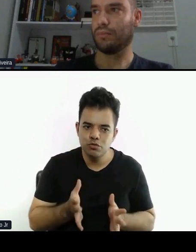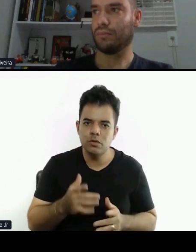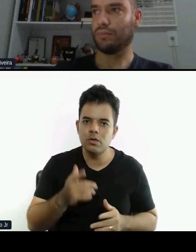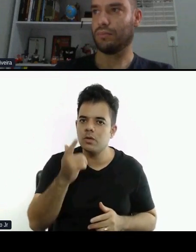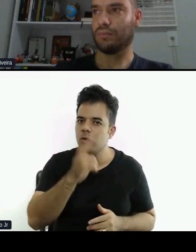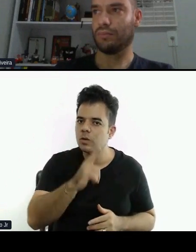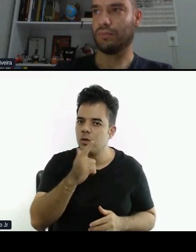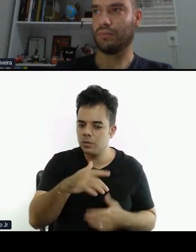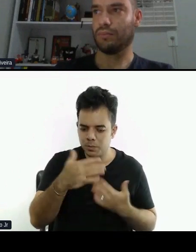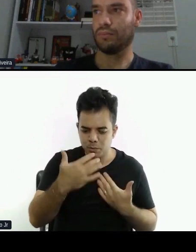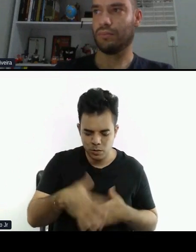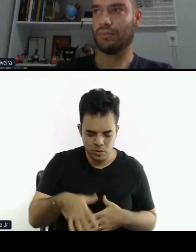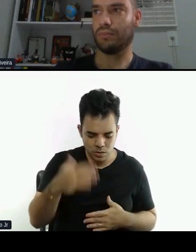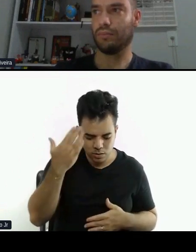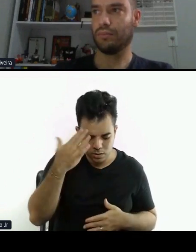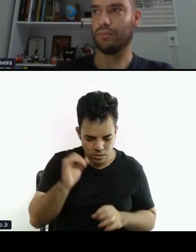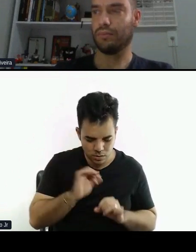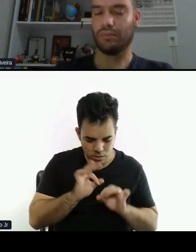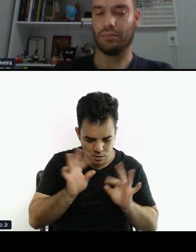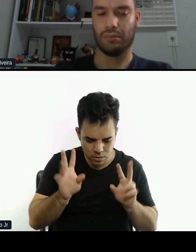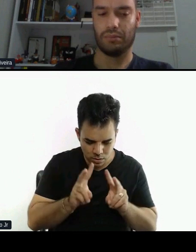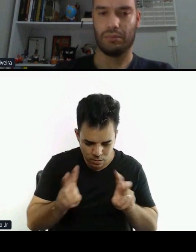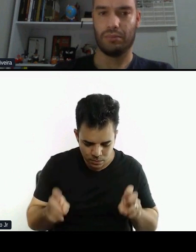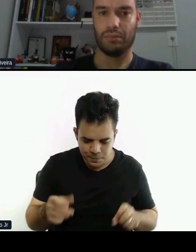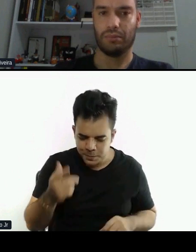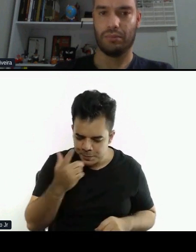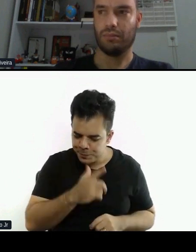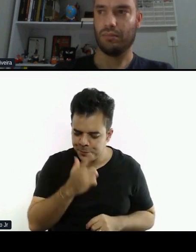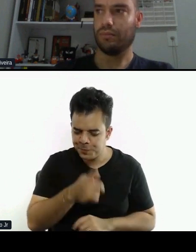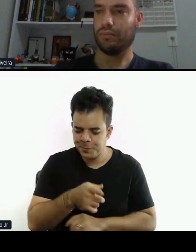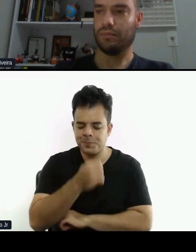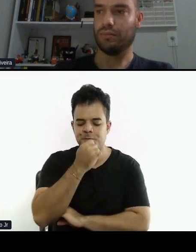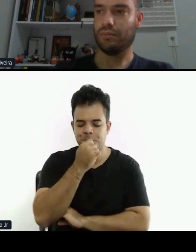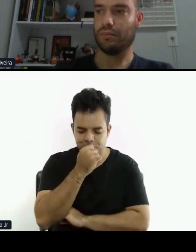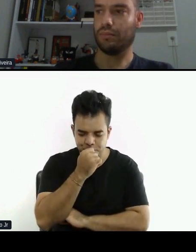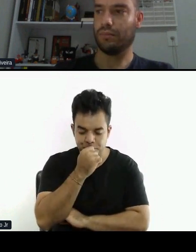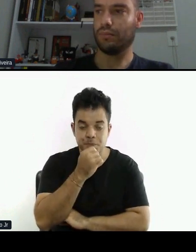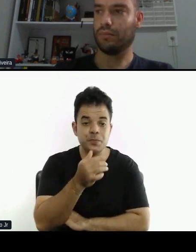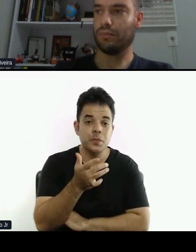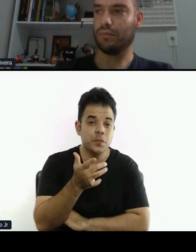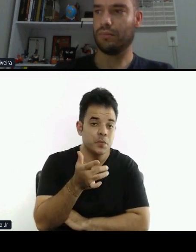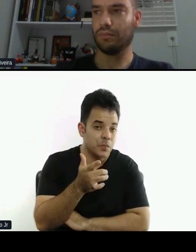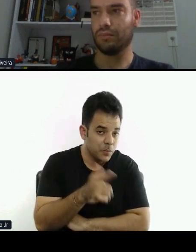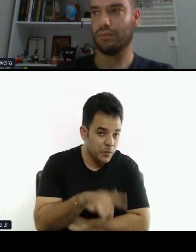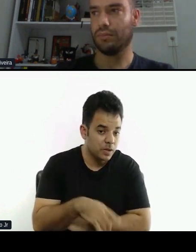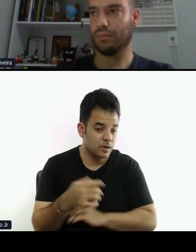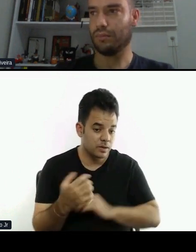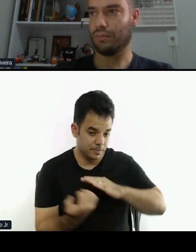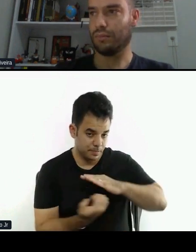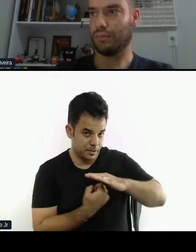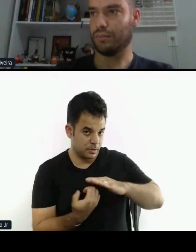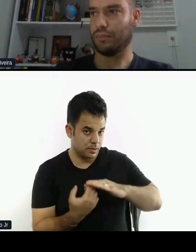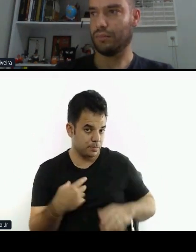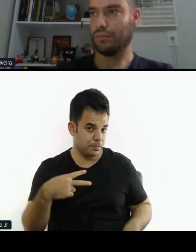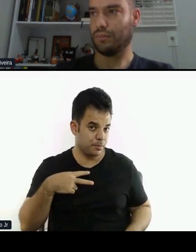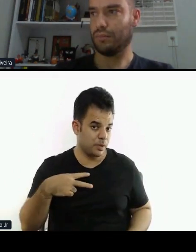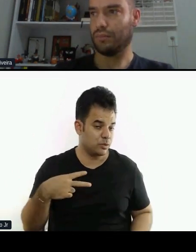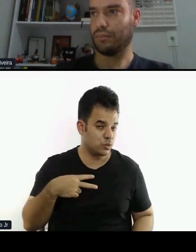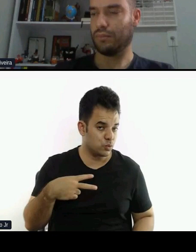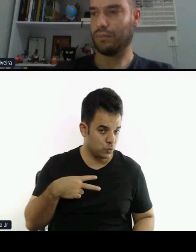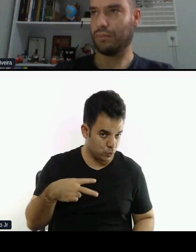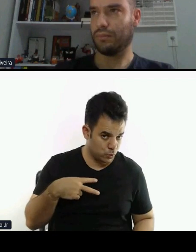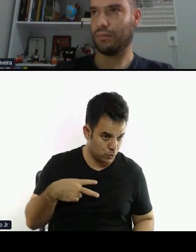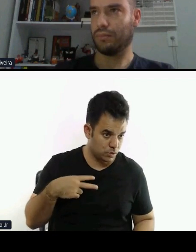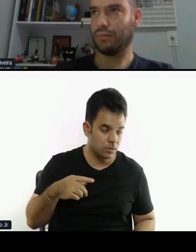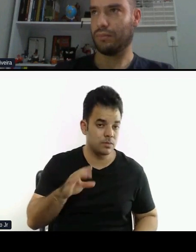um entendimento sobre o assunto, né? No caso da questão da empresa privada, né, você